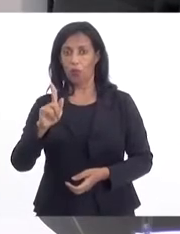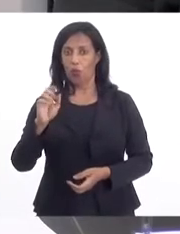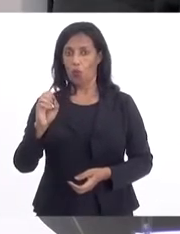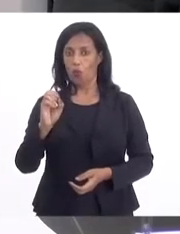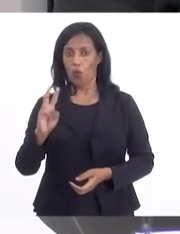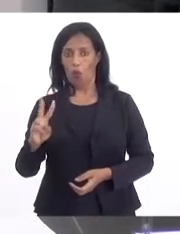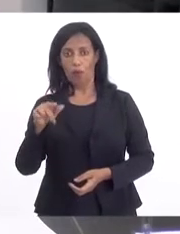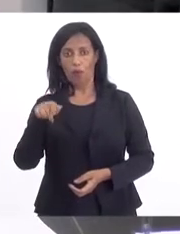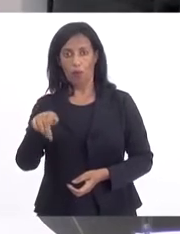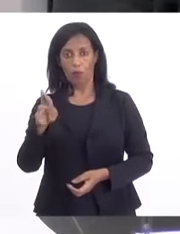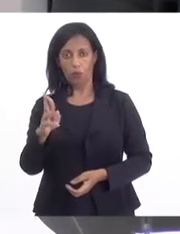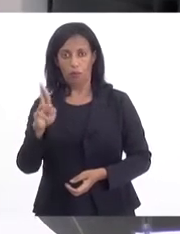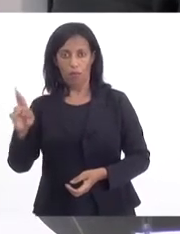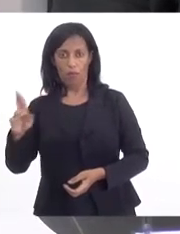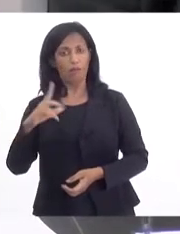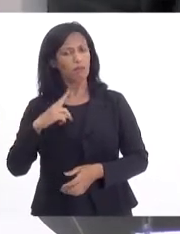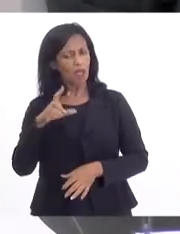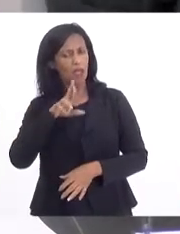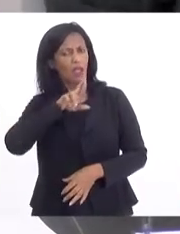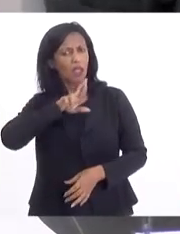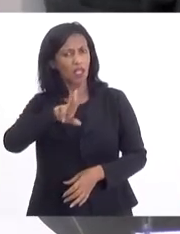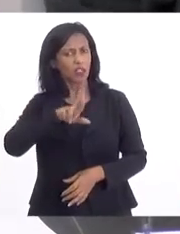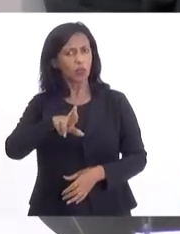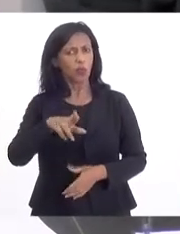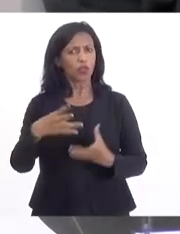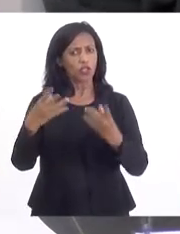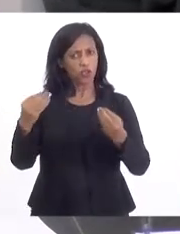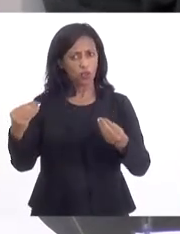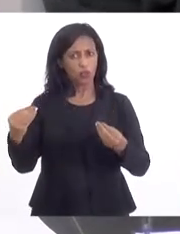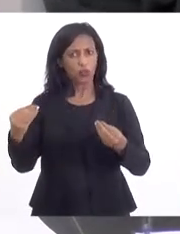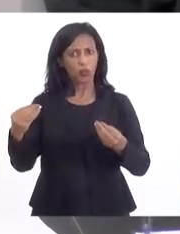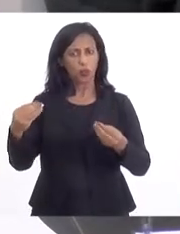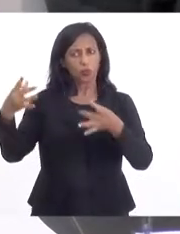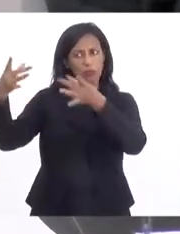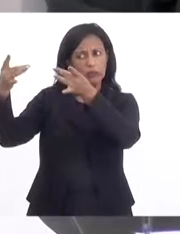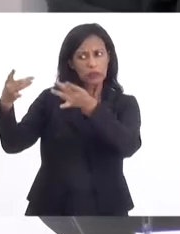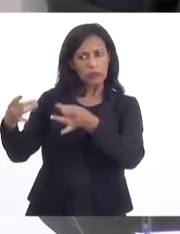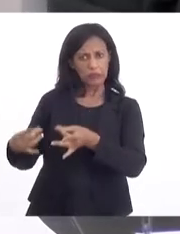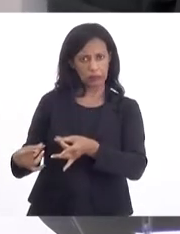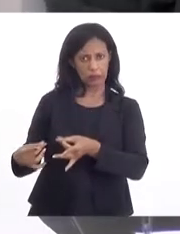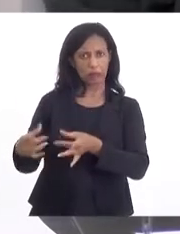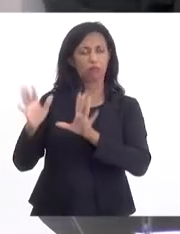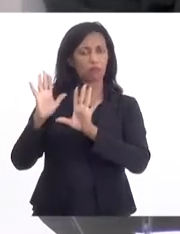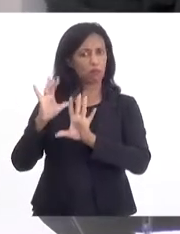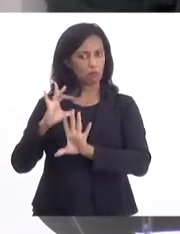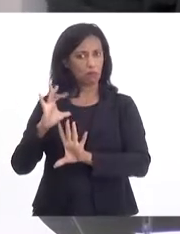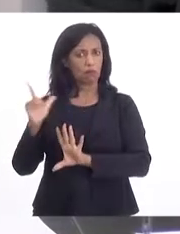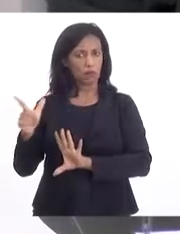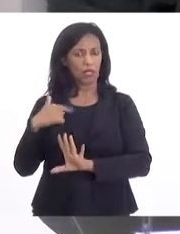www.pactorj.gov.br, há respostas de muitos itens acima enumerados.